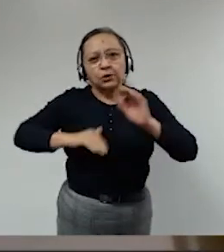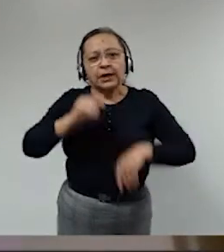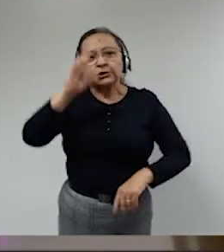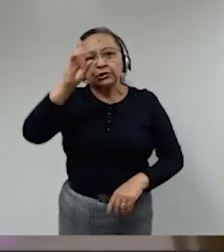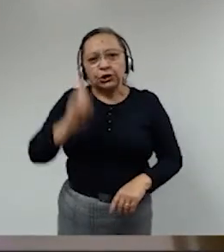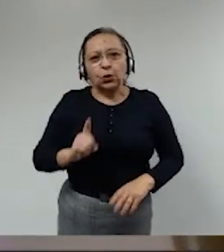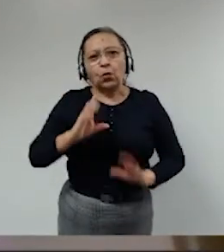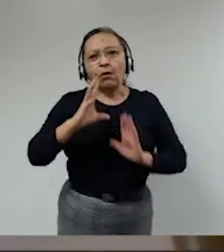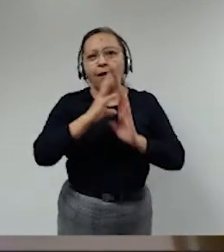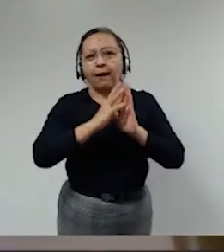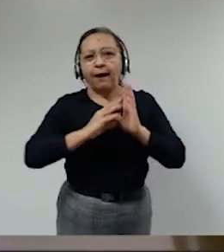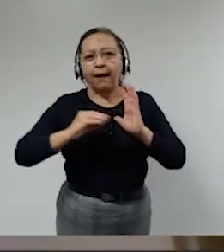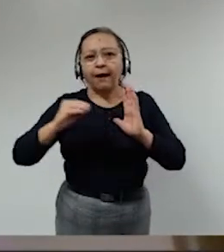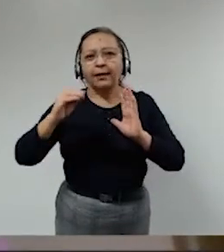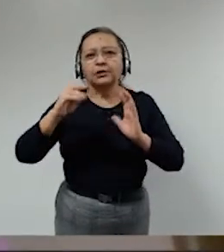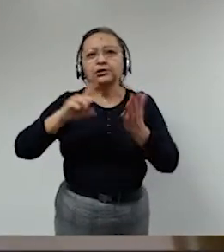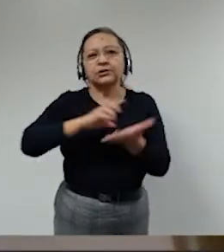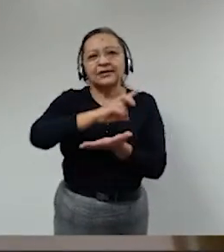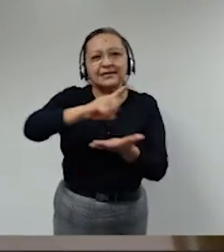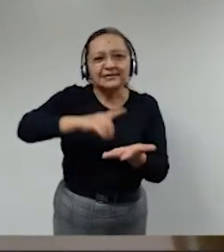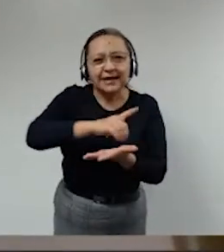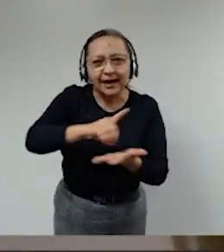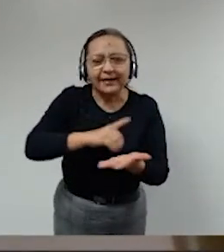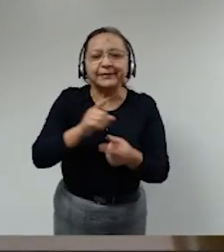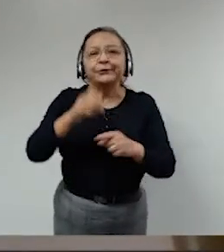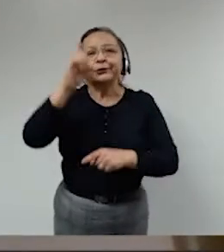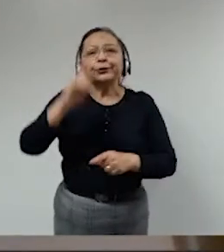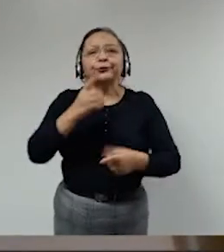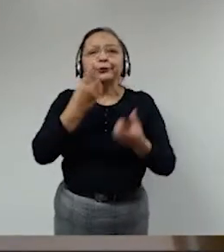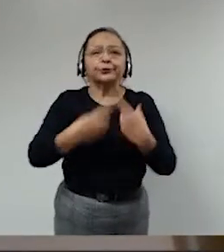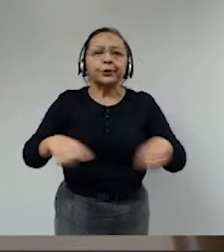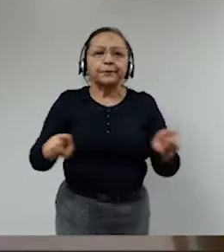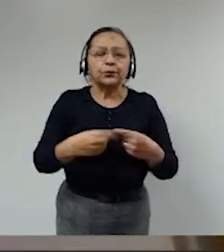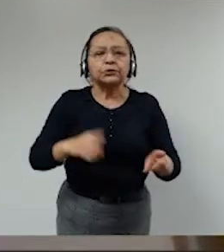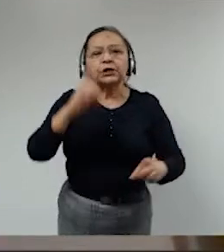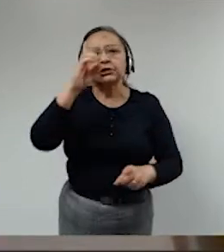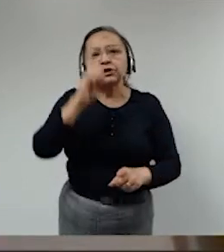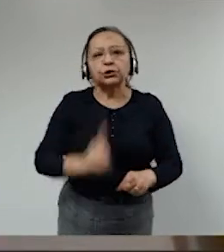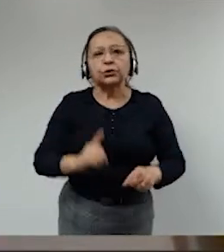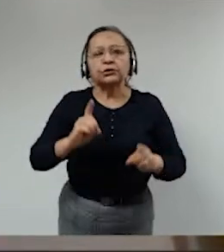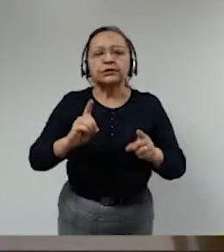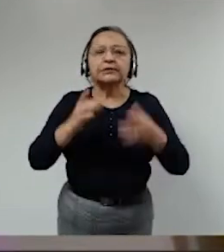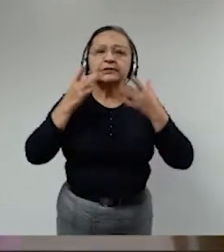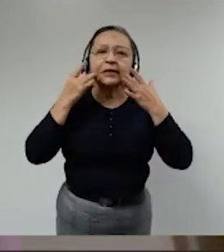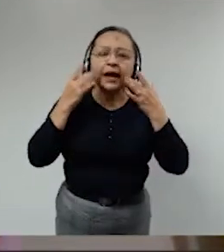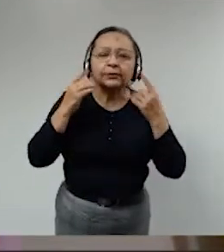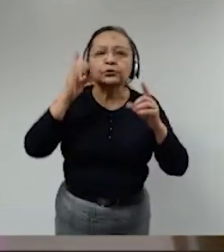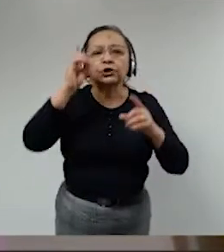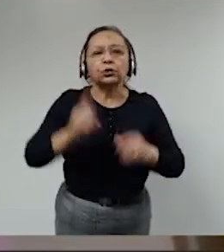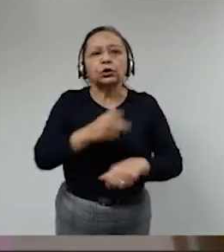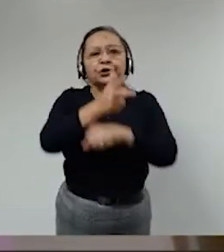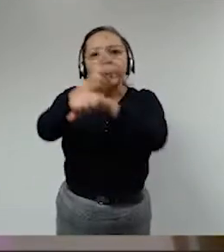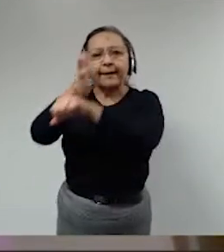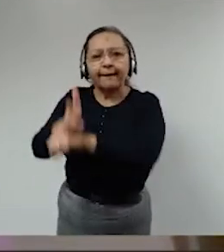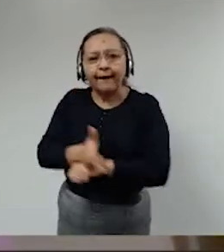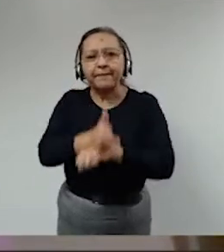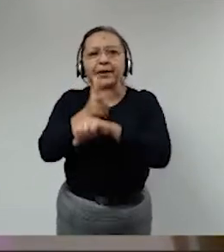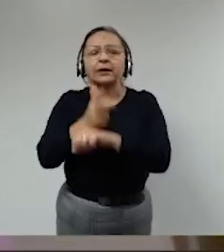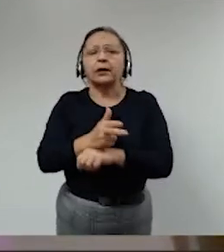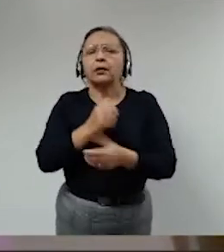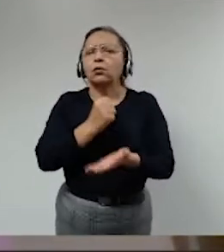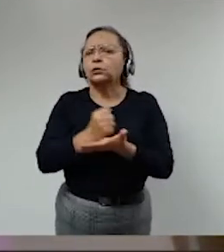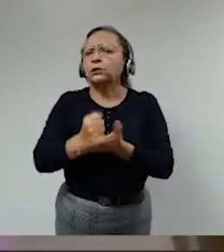de arte, diretor de música, diretor de cenografia, diretor de câmera, você precisa contratar